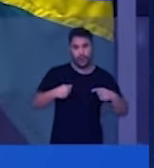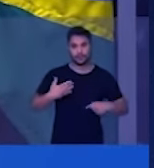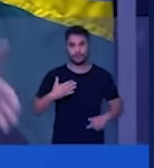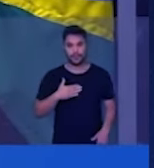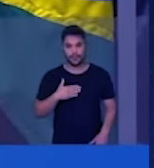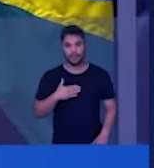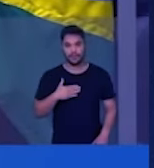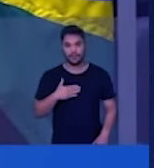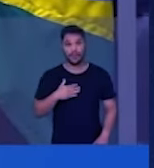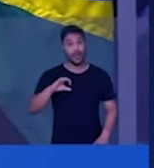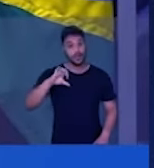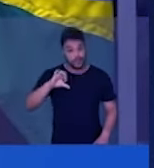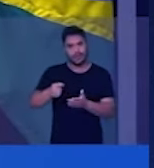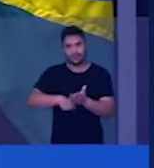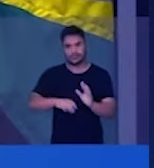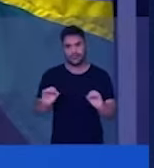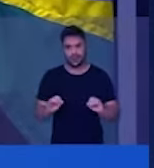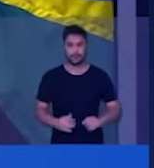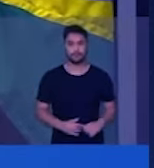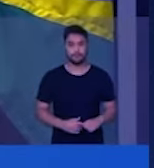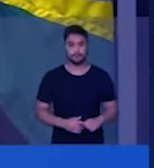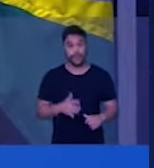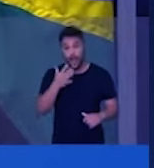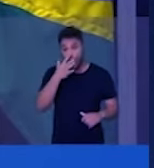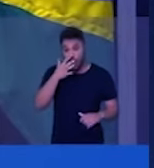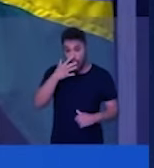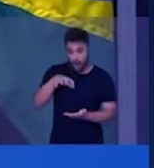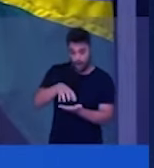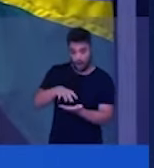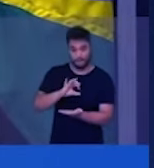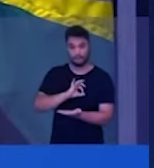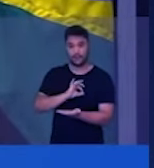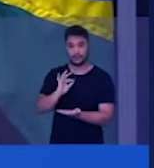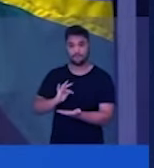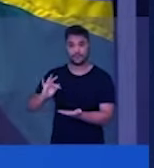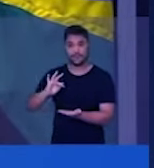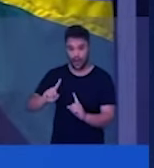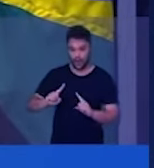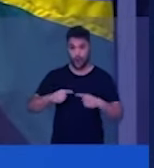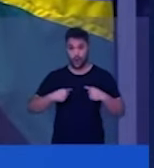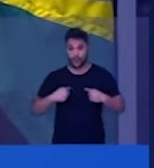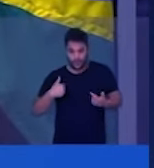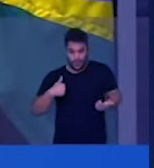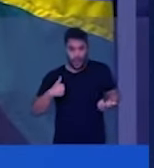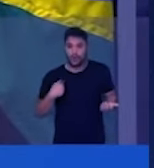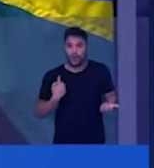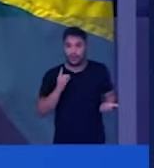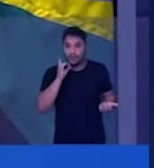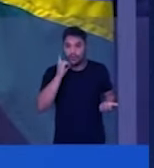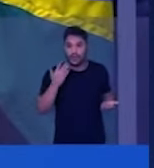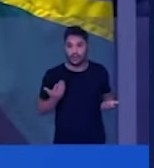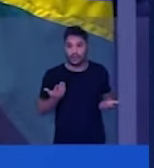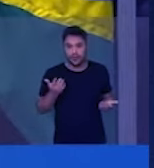de delegados da Polícia Federal. Olha a máquina usada, aparelhada contra um parlamentar. E sei